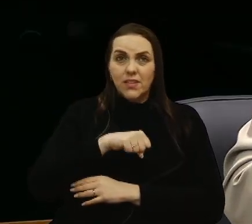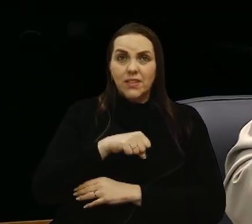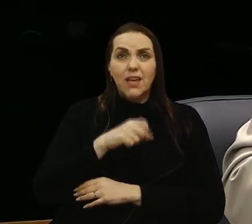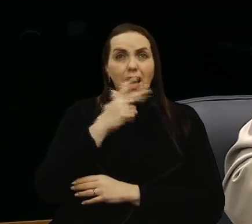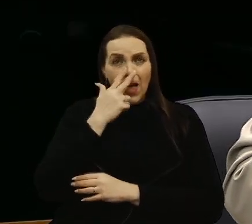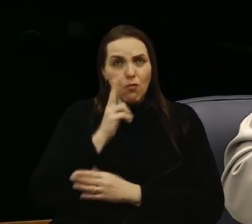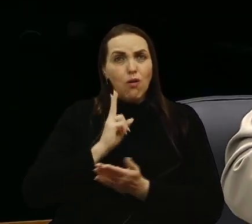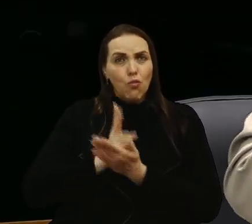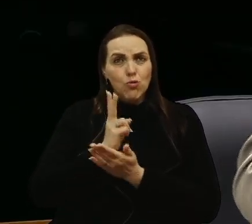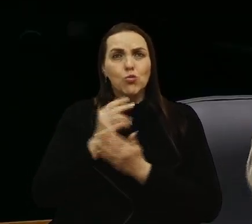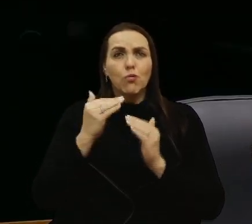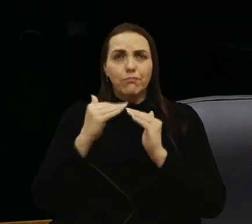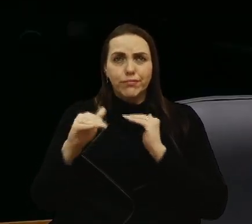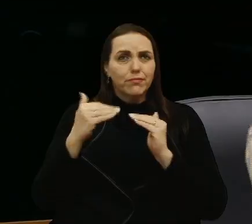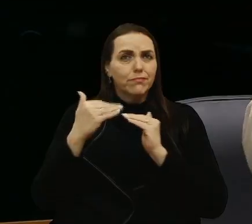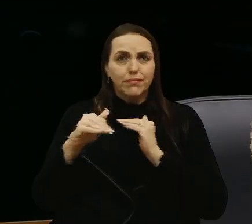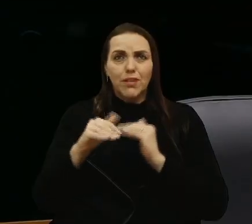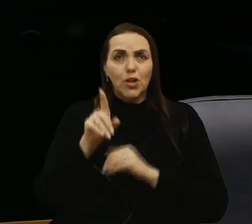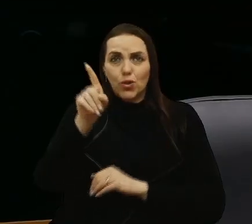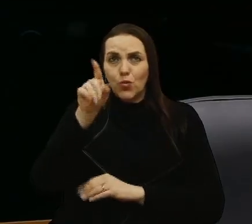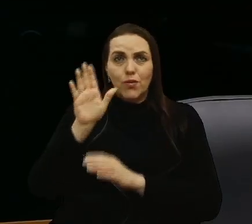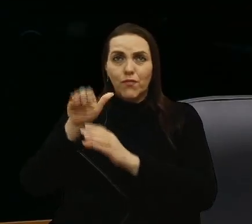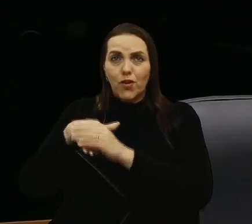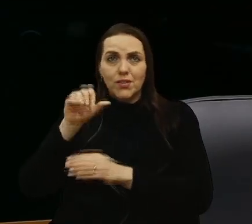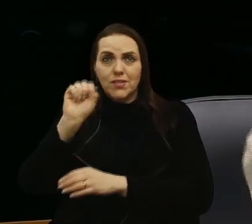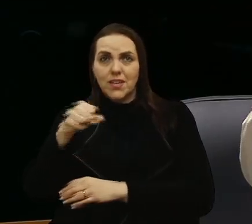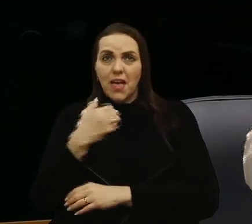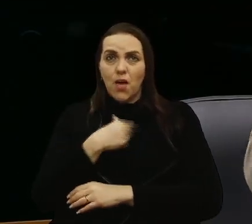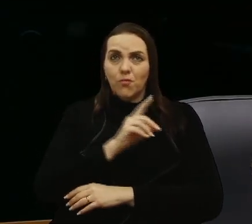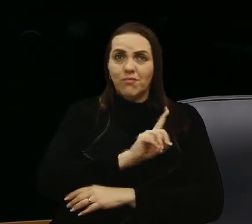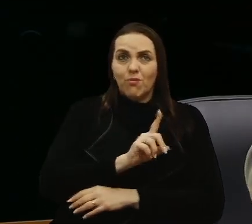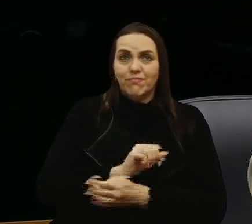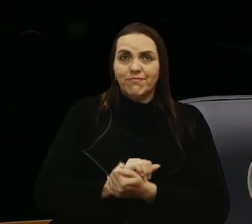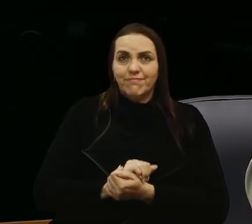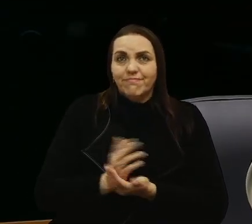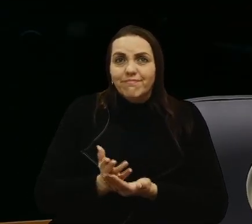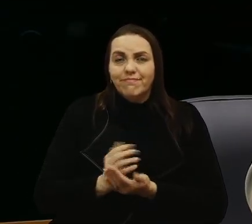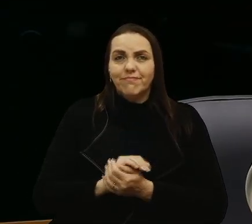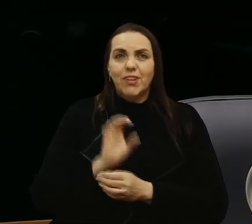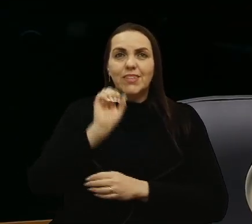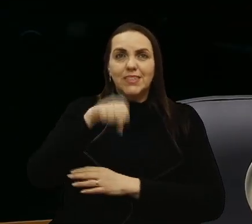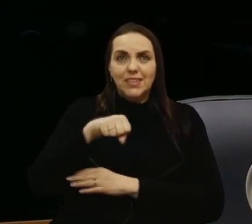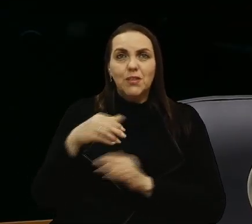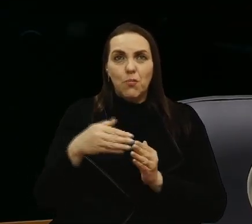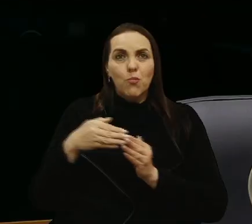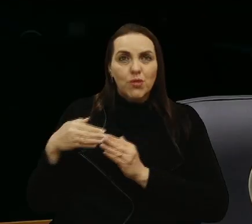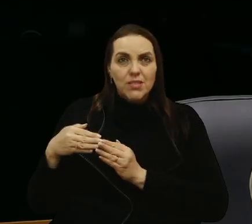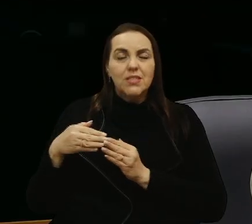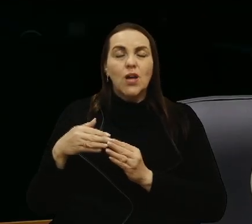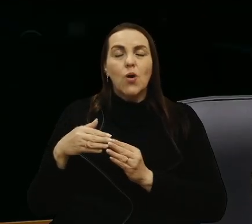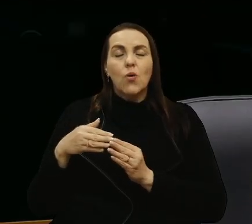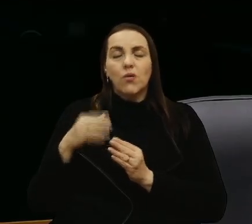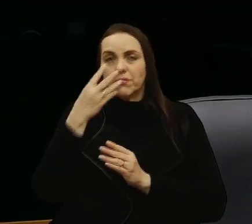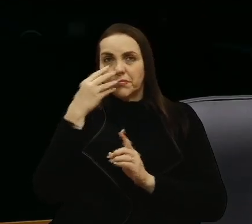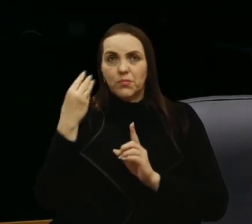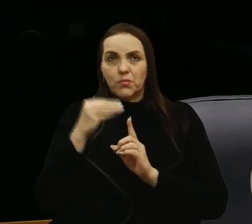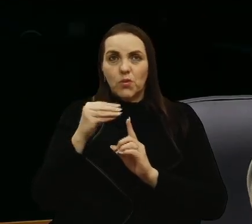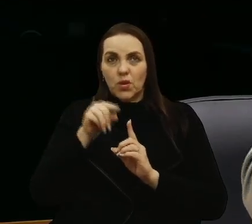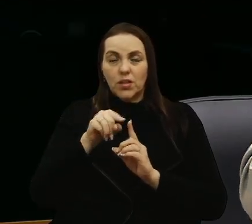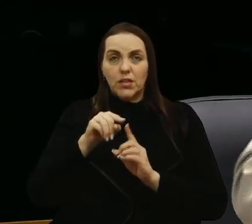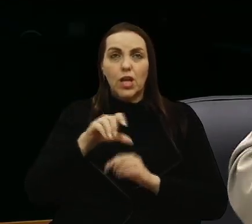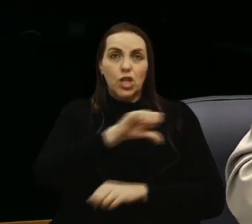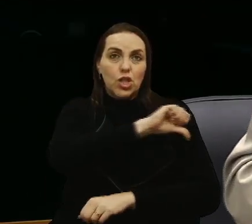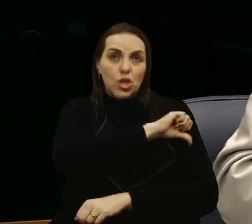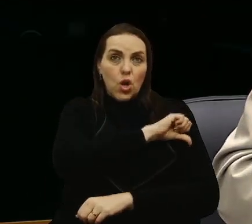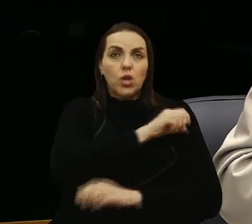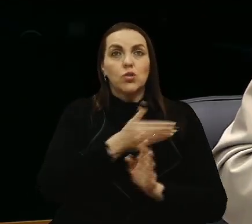divergindo, vereador Santo Fantinel. O senhor vota sim e eu voto não. Como eu votei sim na moção de repúdio à retirada dos